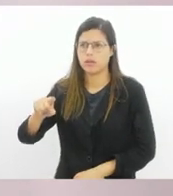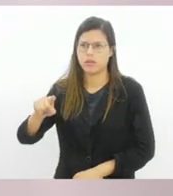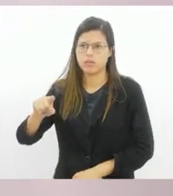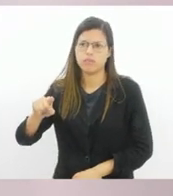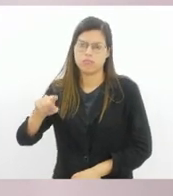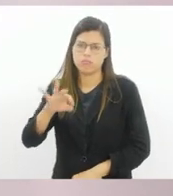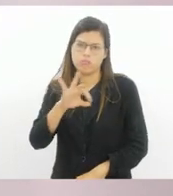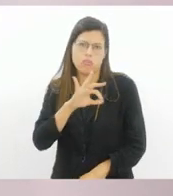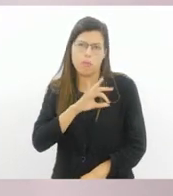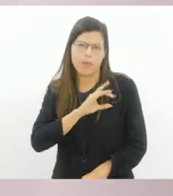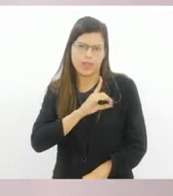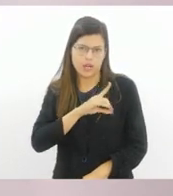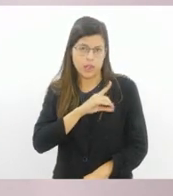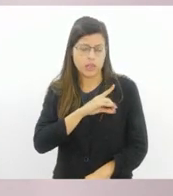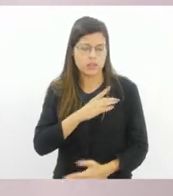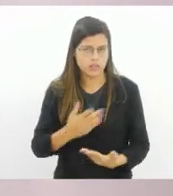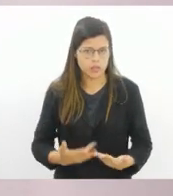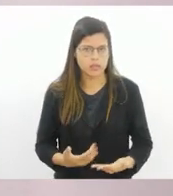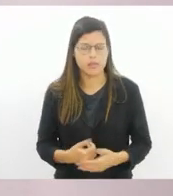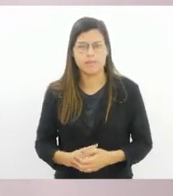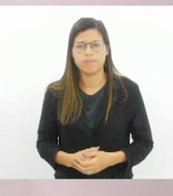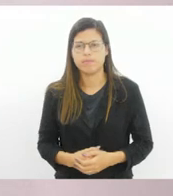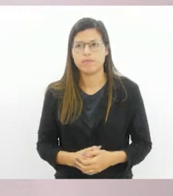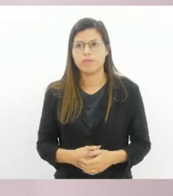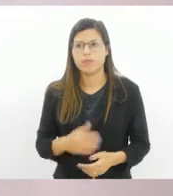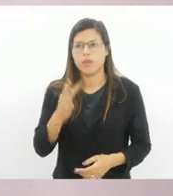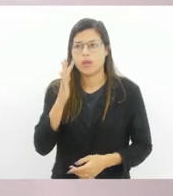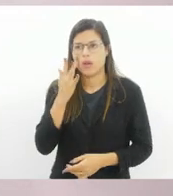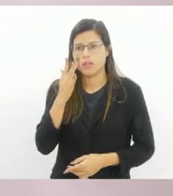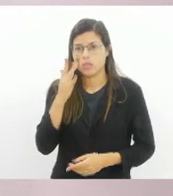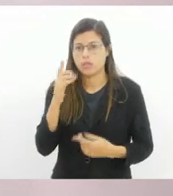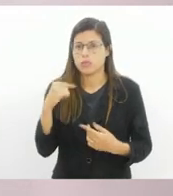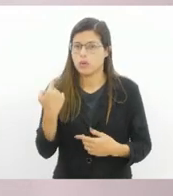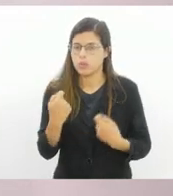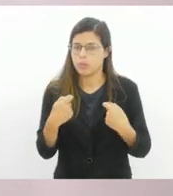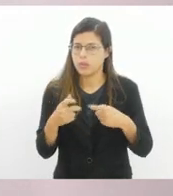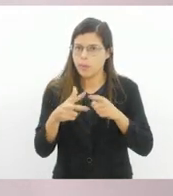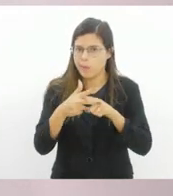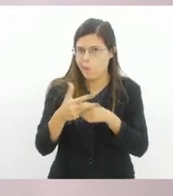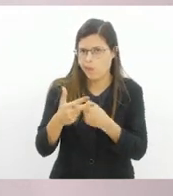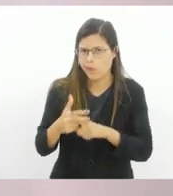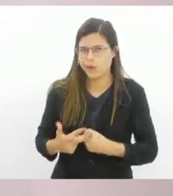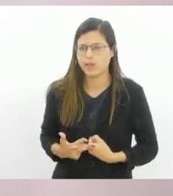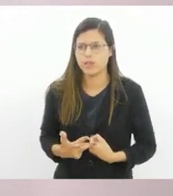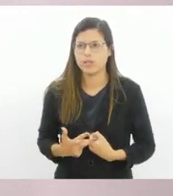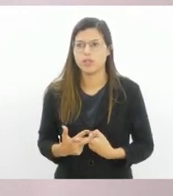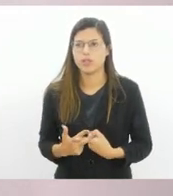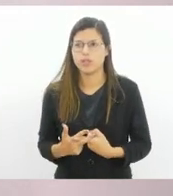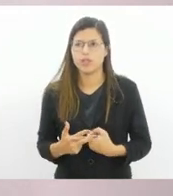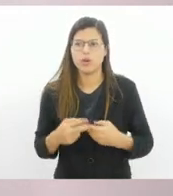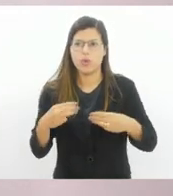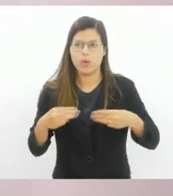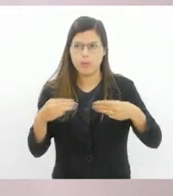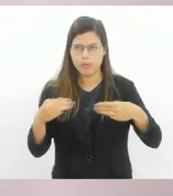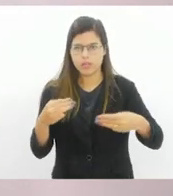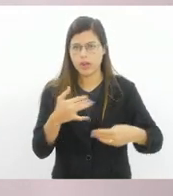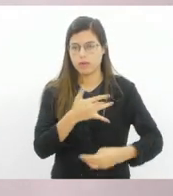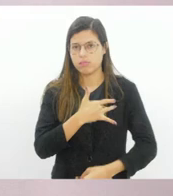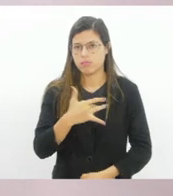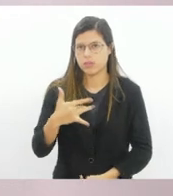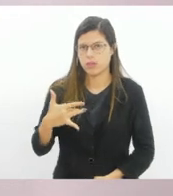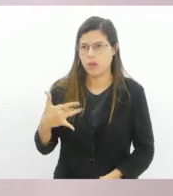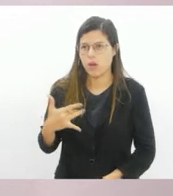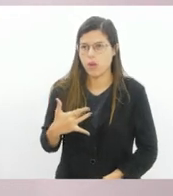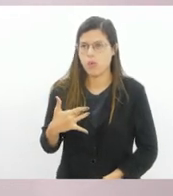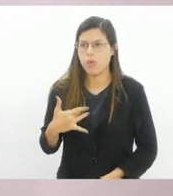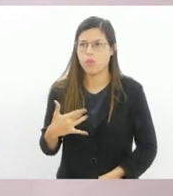encaminhamento de uma delegacia. Eu acho que esse é um ajuste fino que a gente precisa fazer com relação ao Ministério da Saúde, com relação